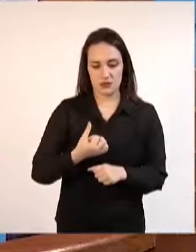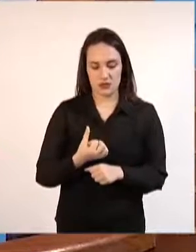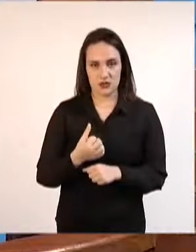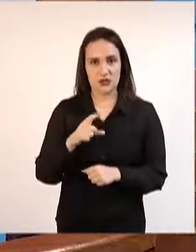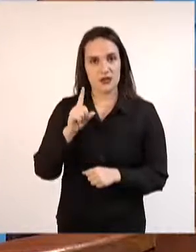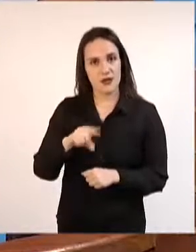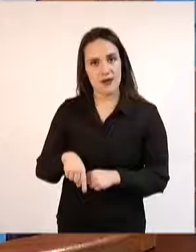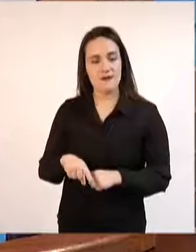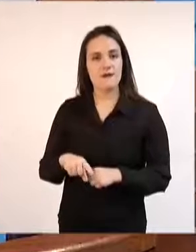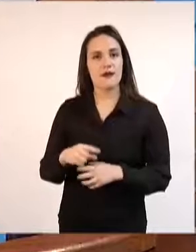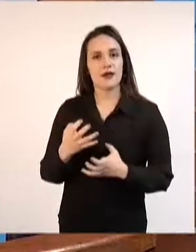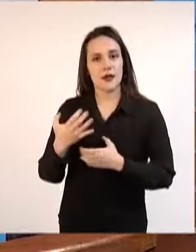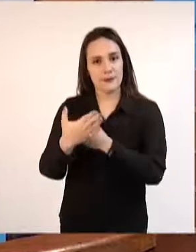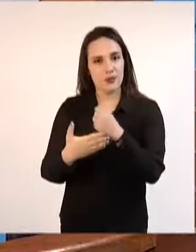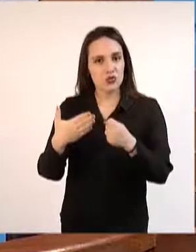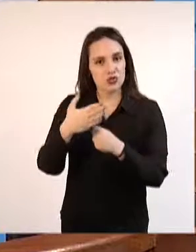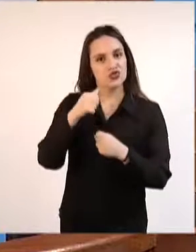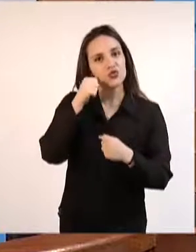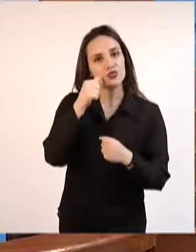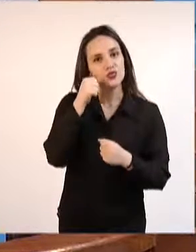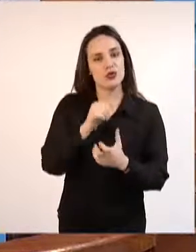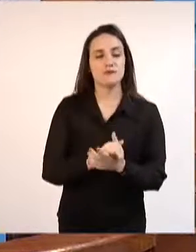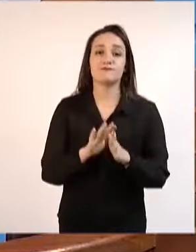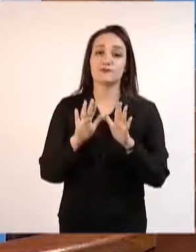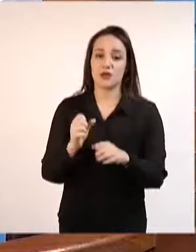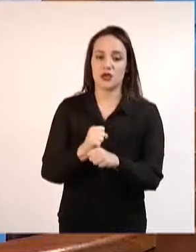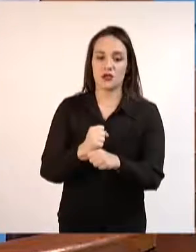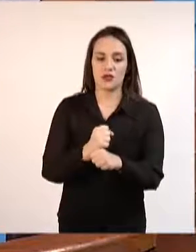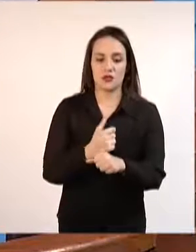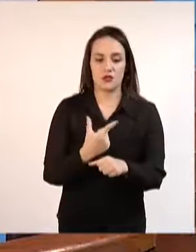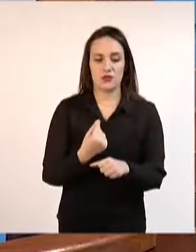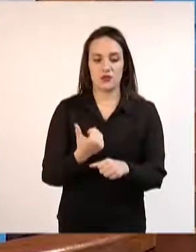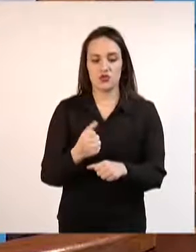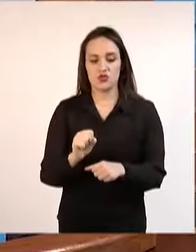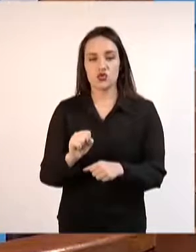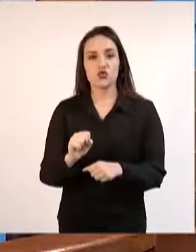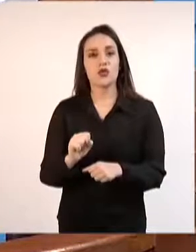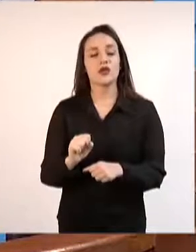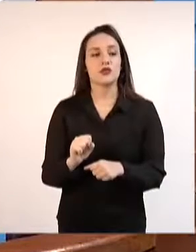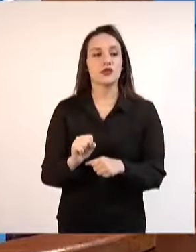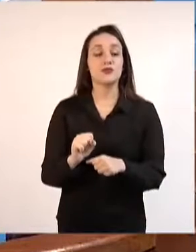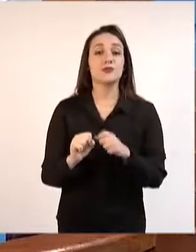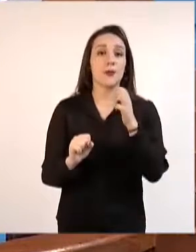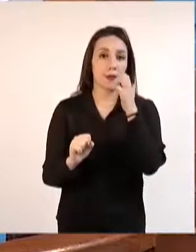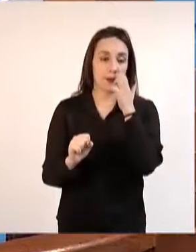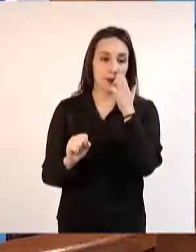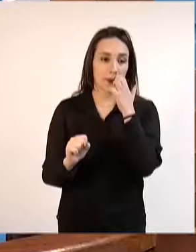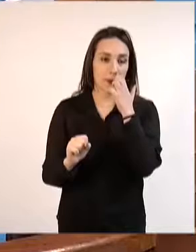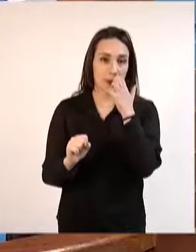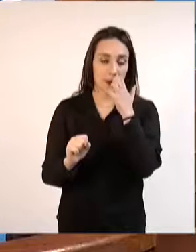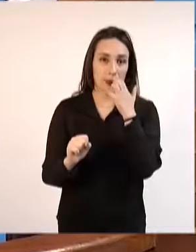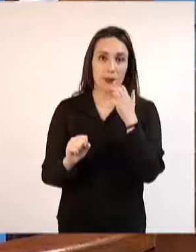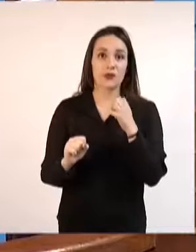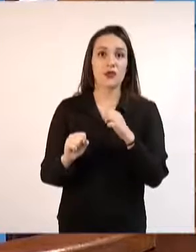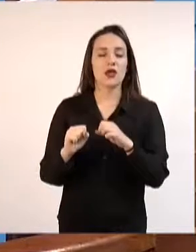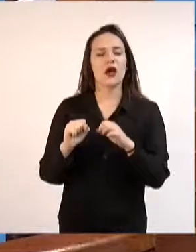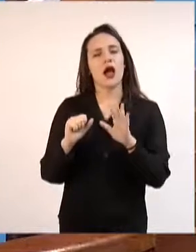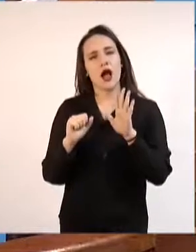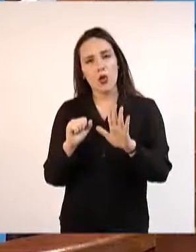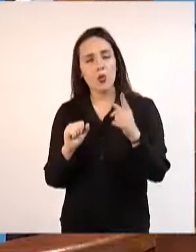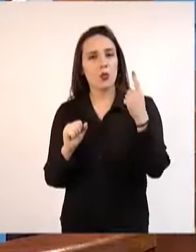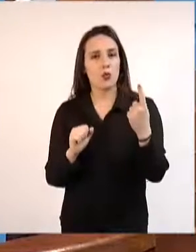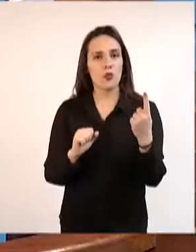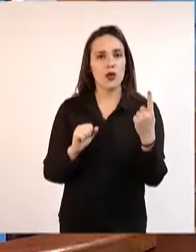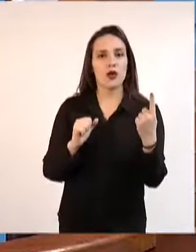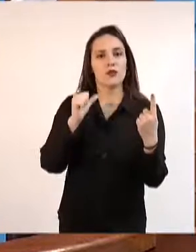vítimas. A lei é um sucesso e, em 2018, a cada 2 minutos, uma mulher no Brasil recebeu da Justiça medida protetiva